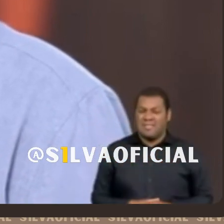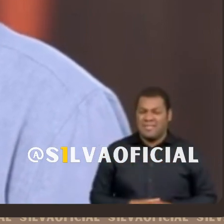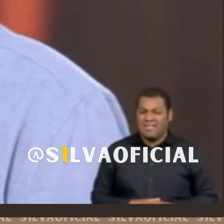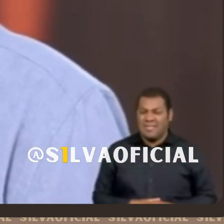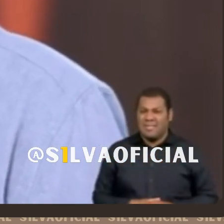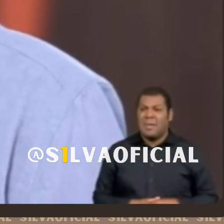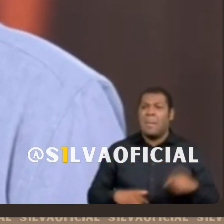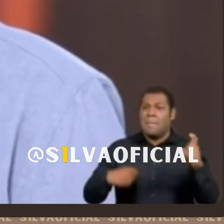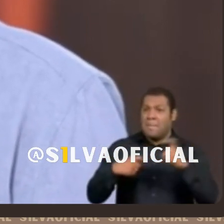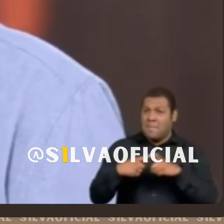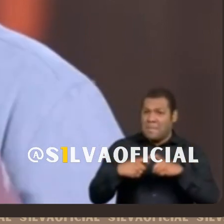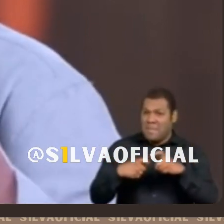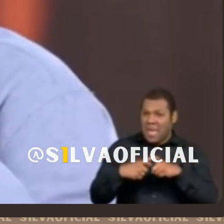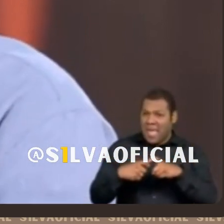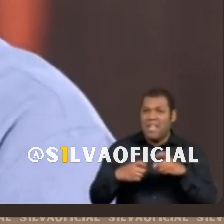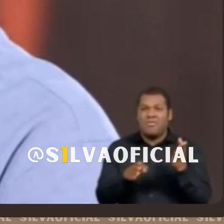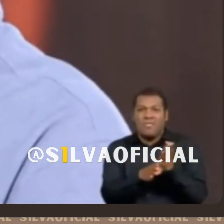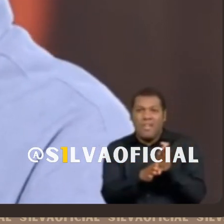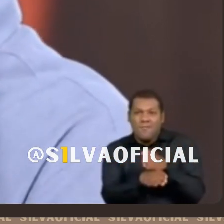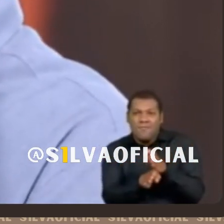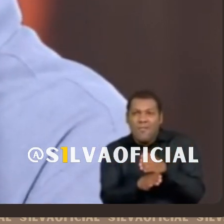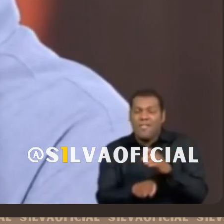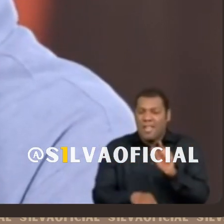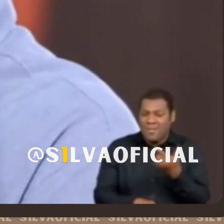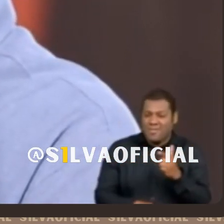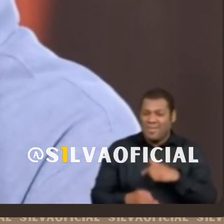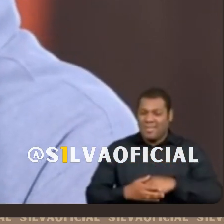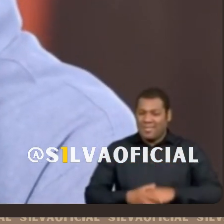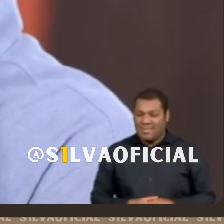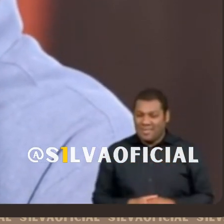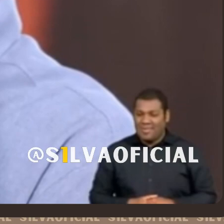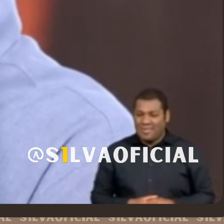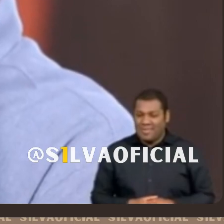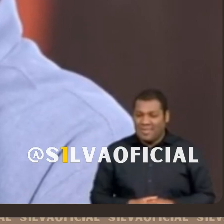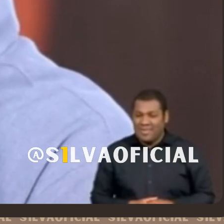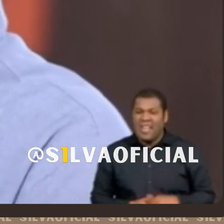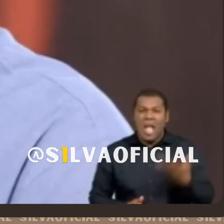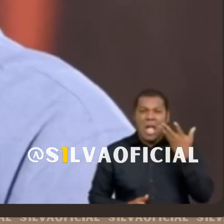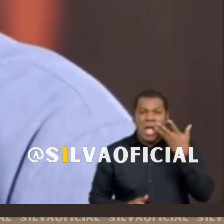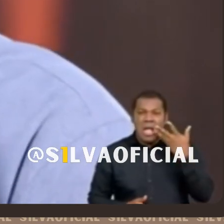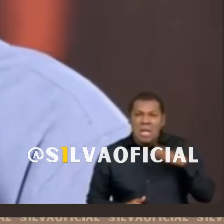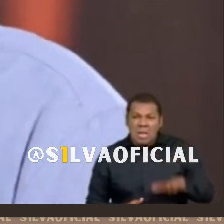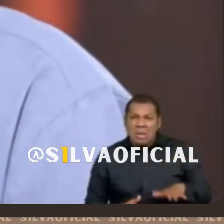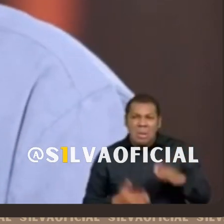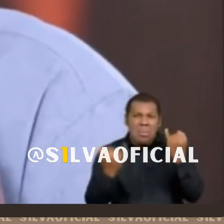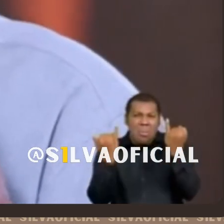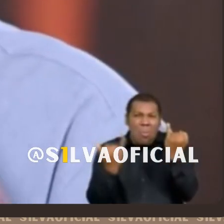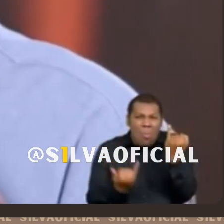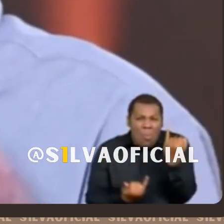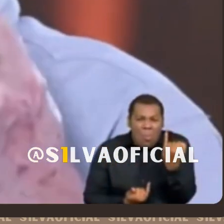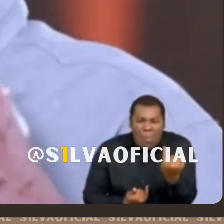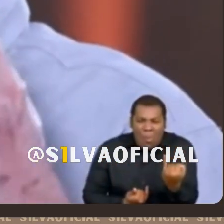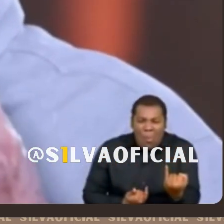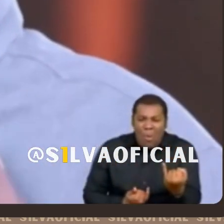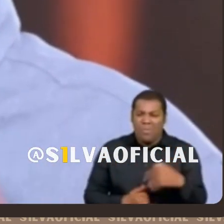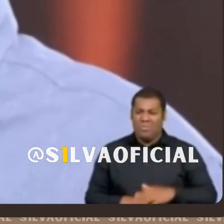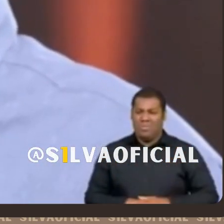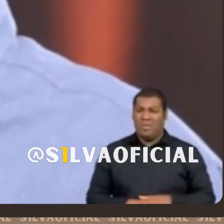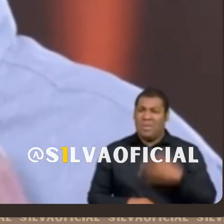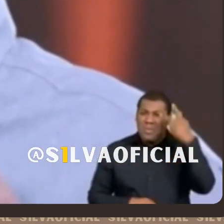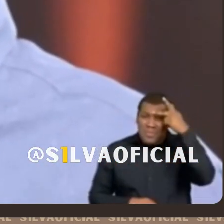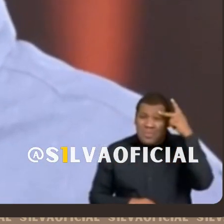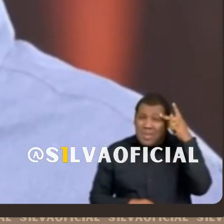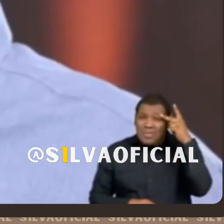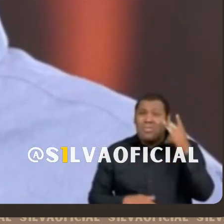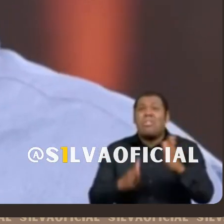crianças, as pessoas pedindo $1 por dia, uma doação de $1, o que, que é? Dólar não, R$1.